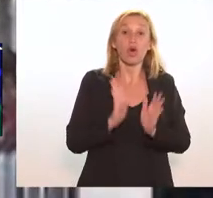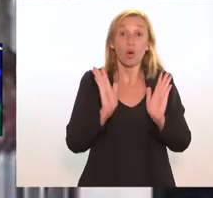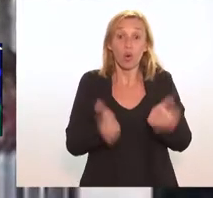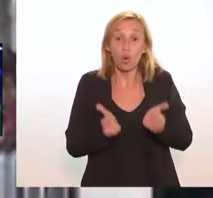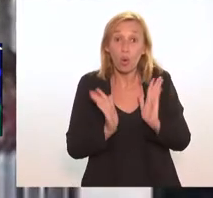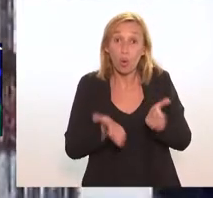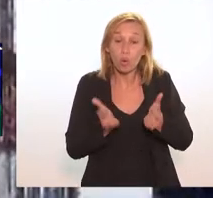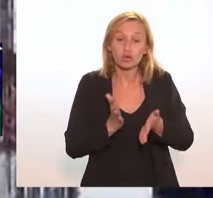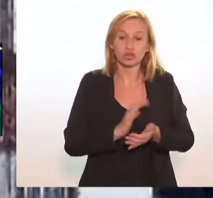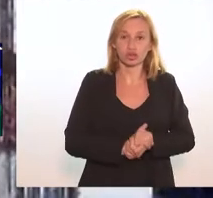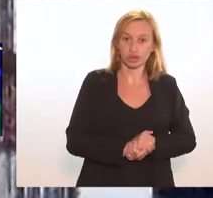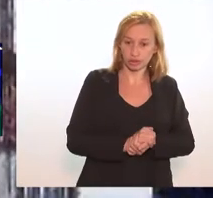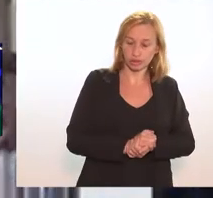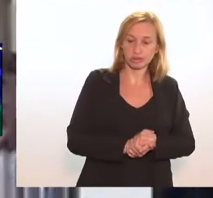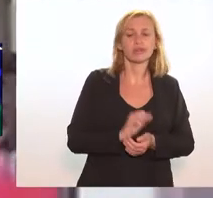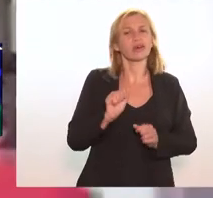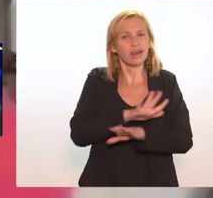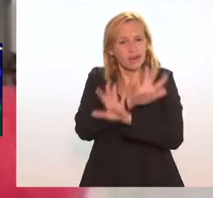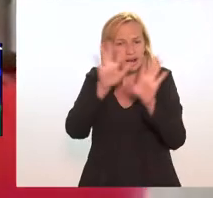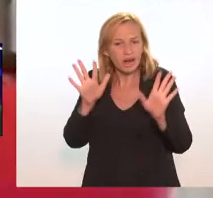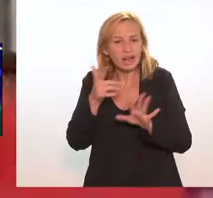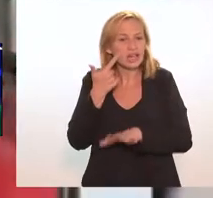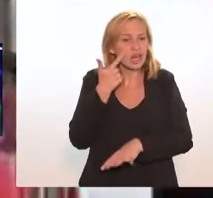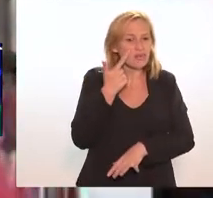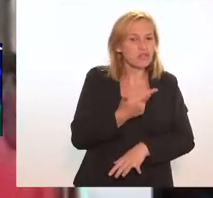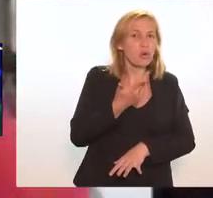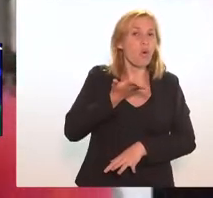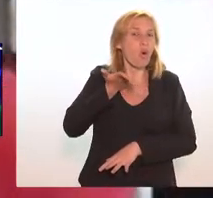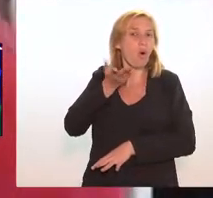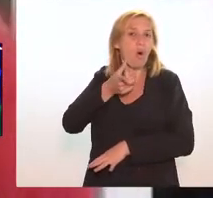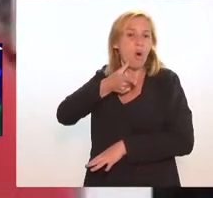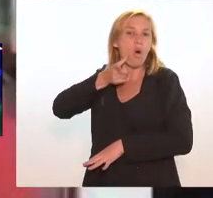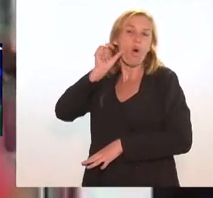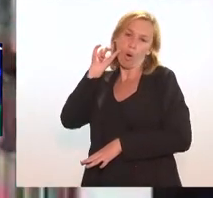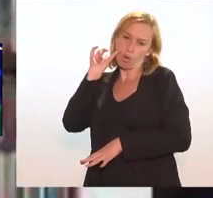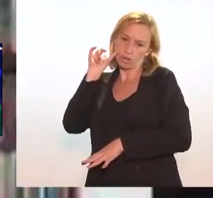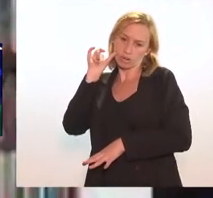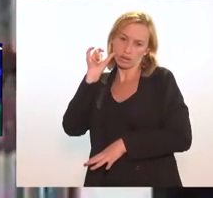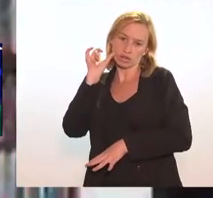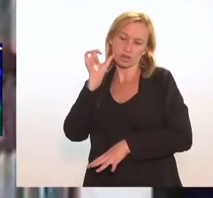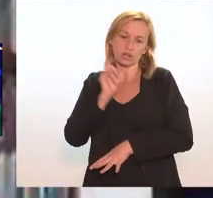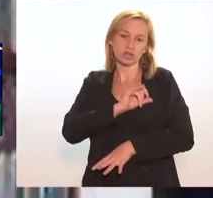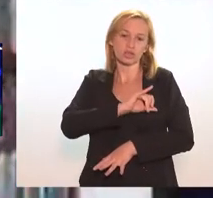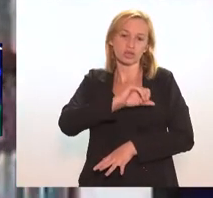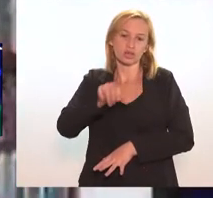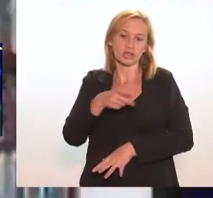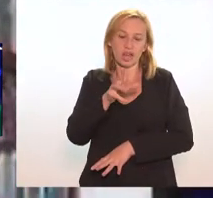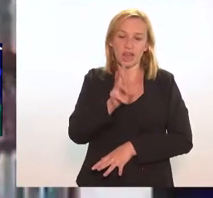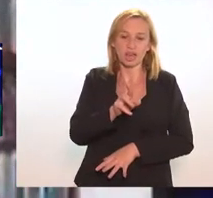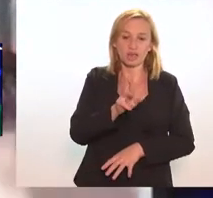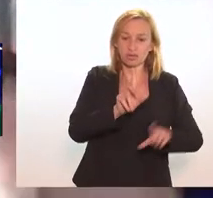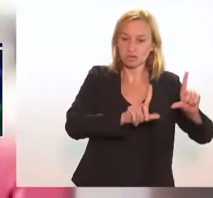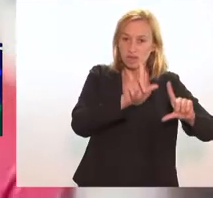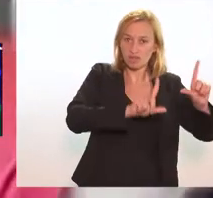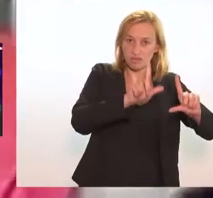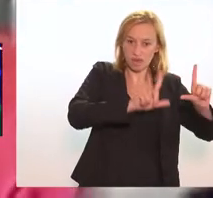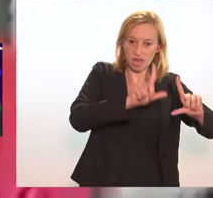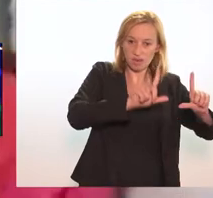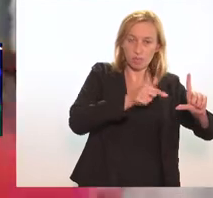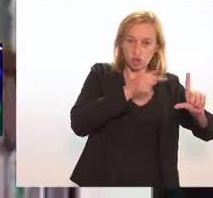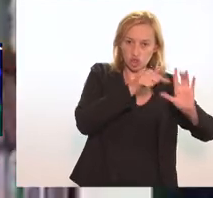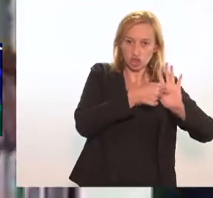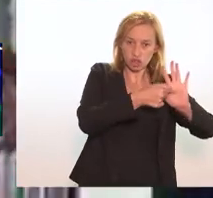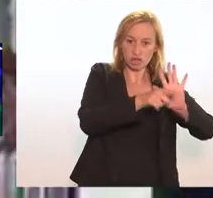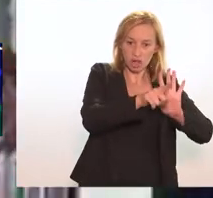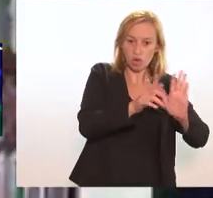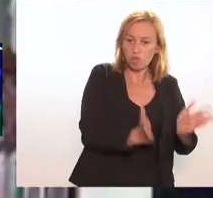por conta... É claro, quem viu ontem aí o tal do RJ TV da Vida, mostrando a população